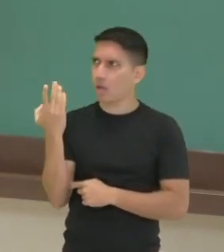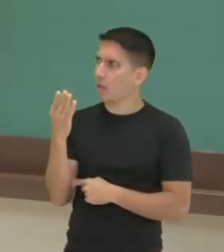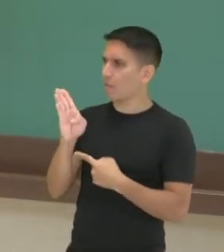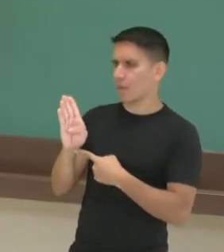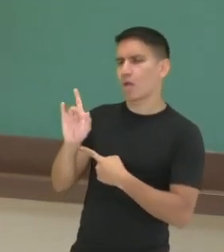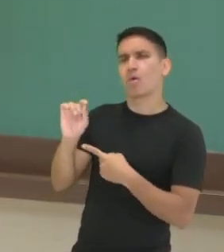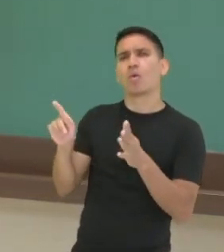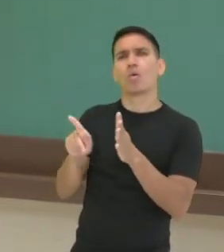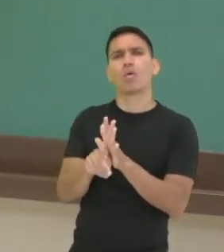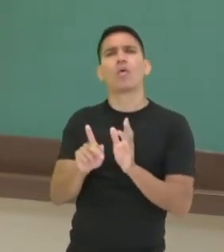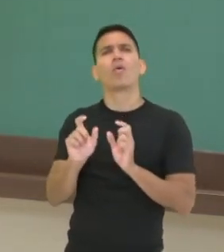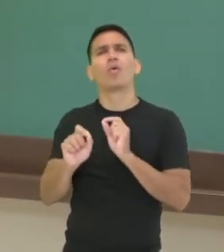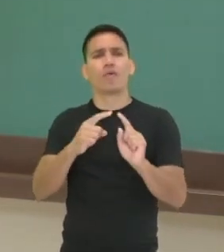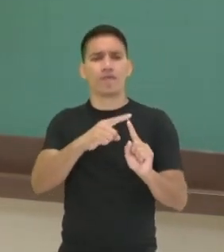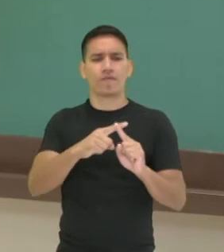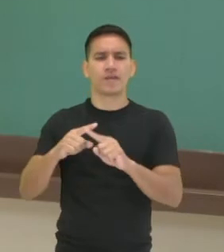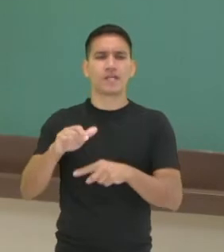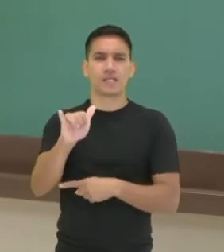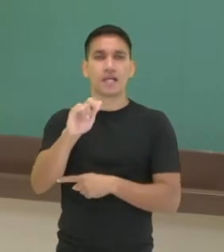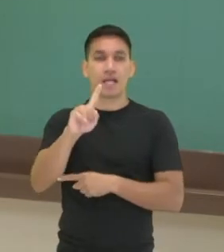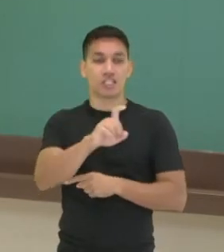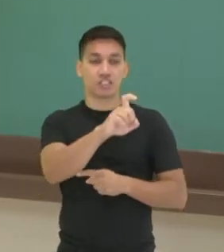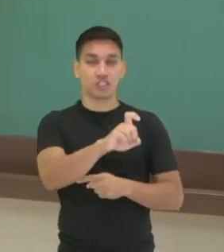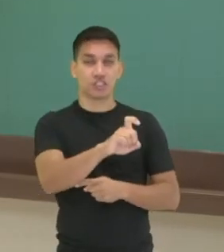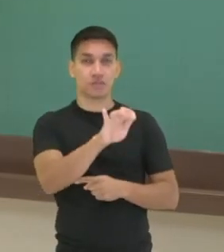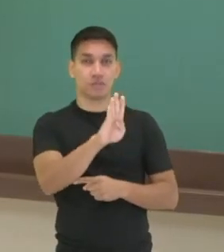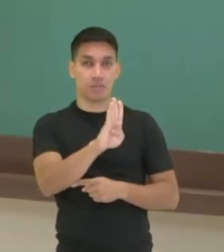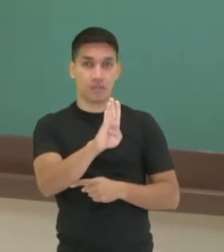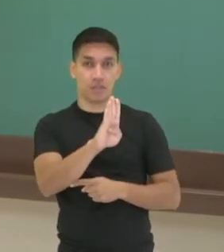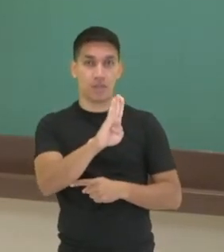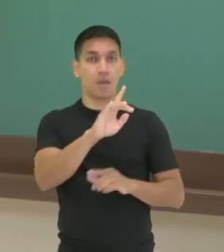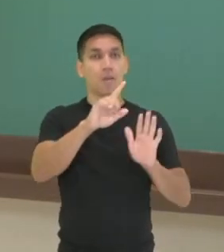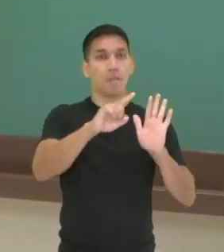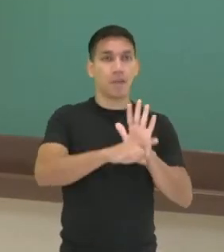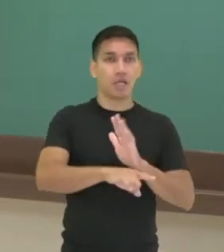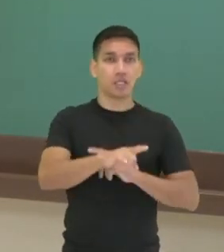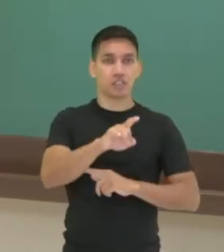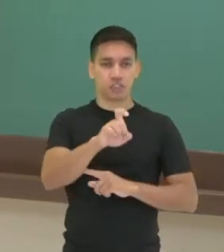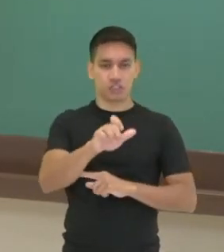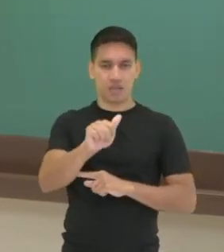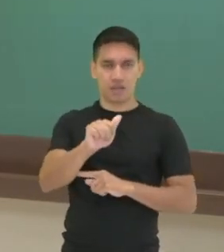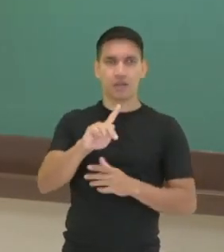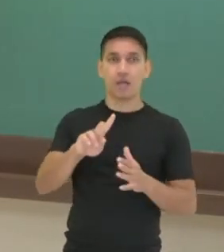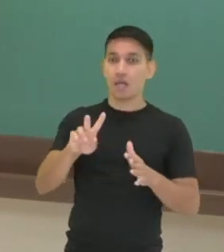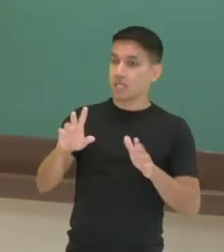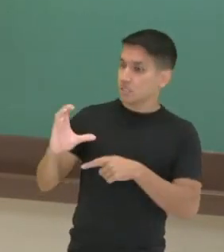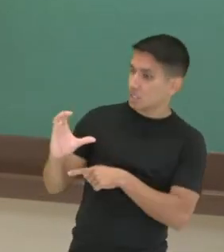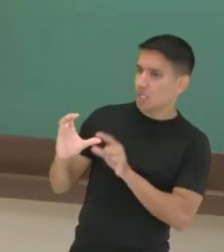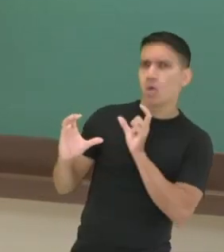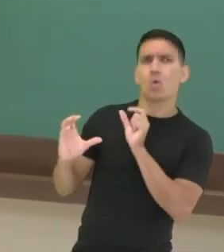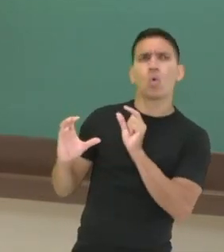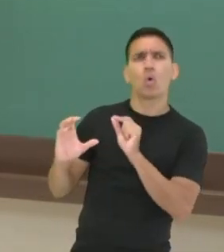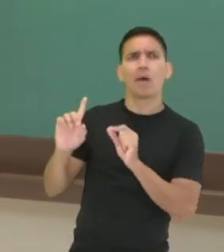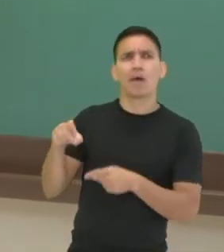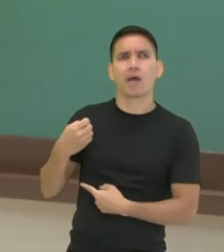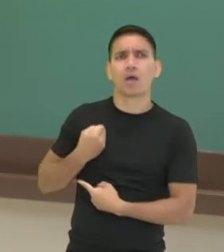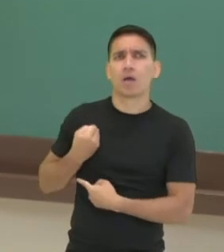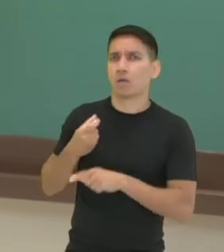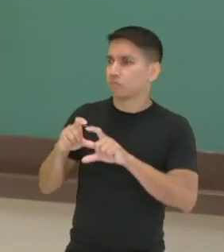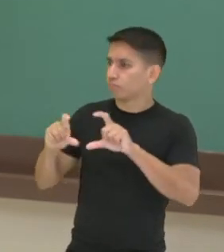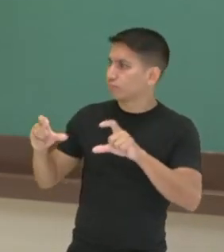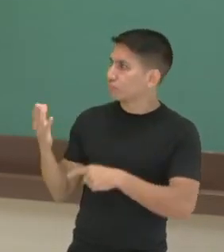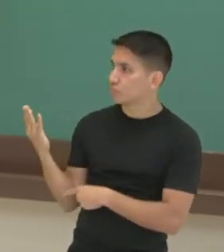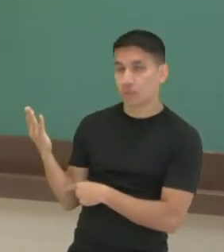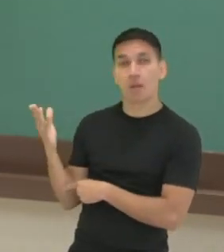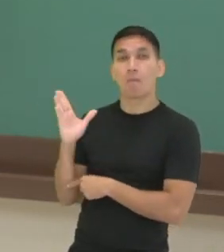multiplicando y é o XB menos o XA. E o valor de C é exatamente essa expressão aqui.